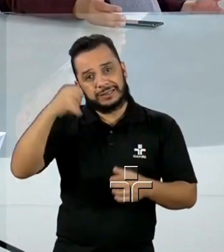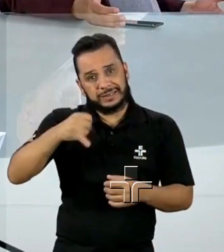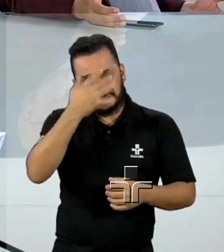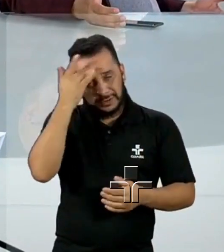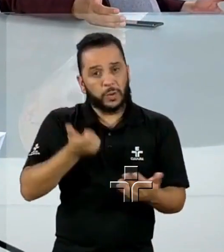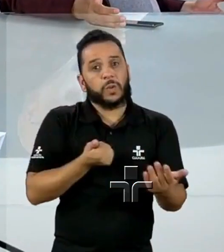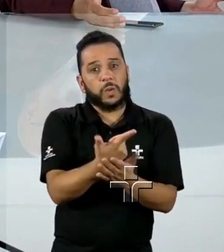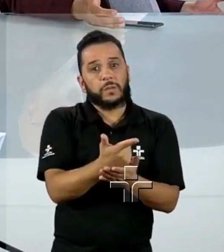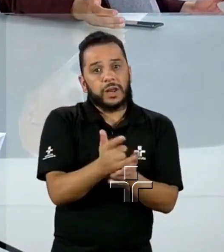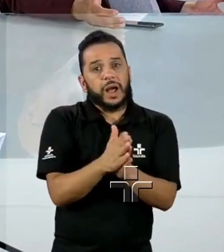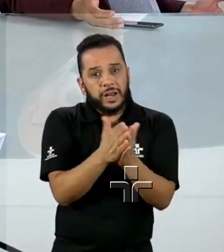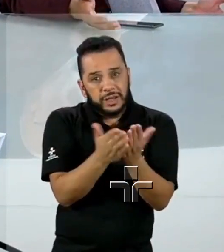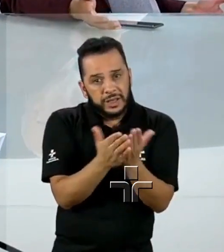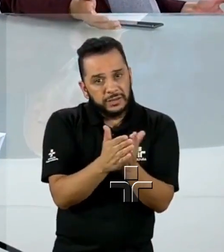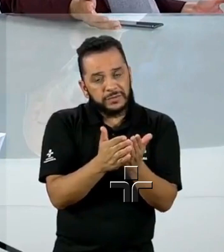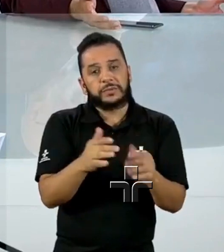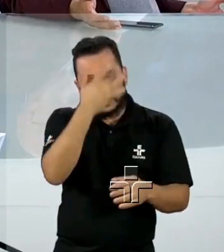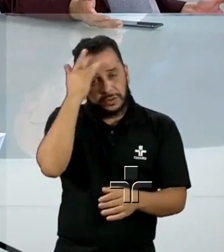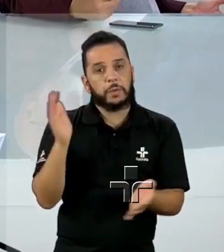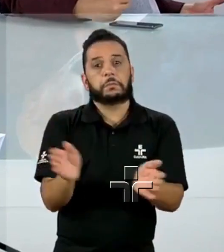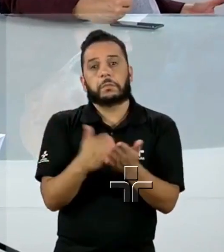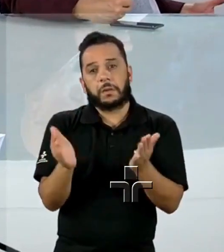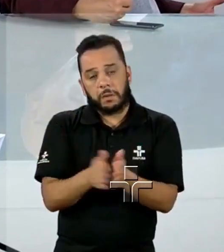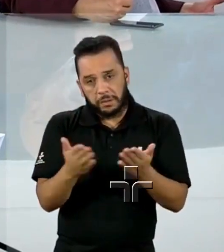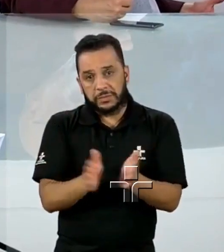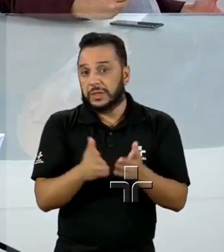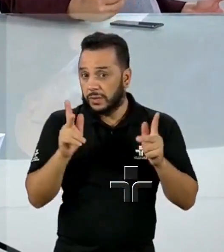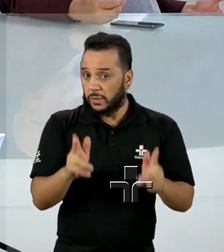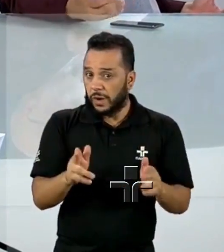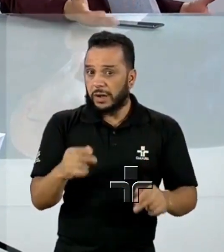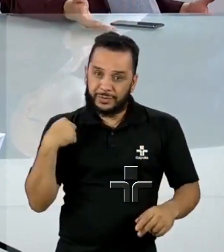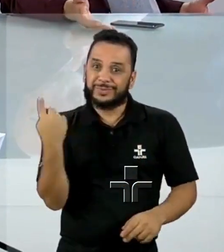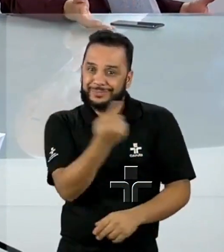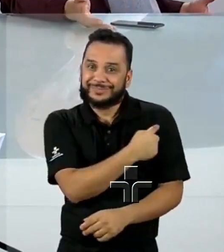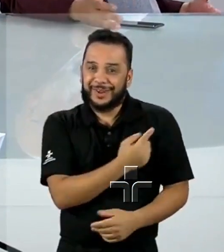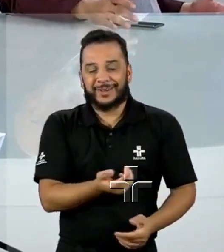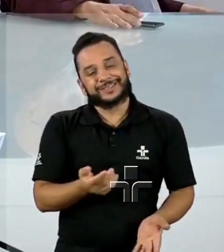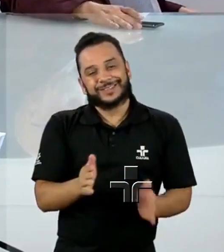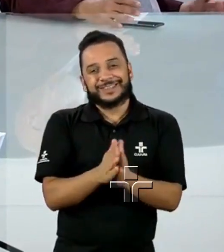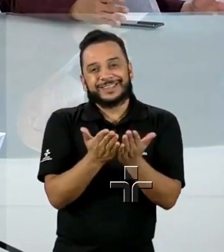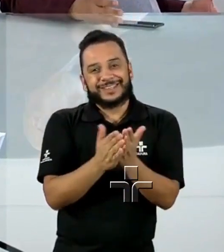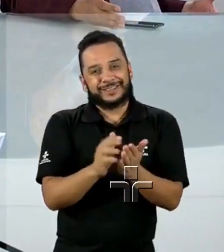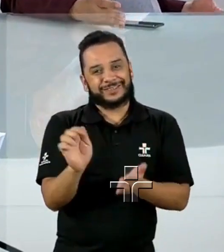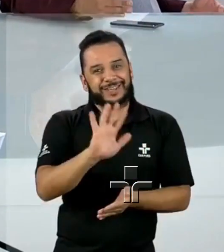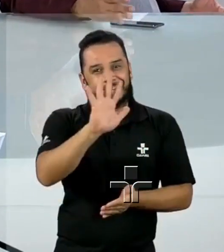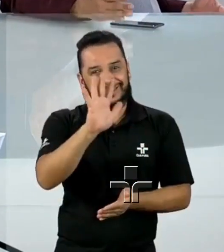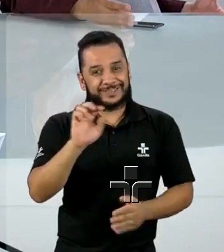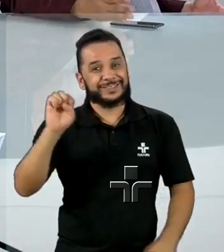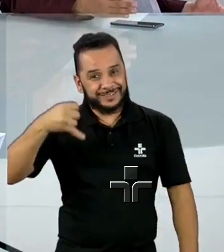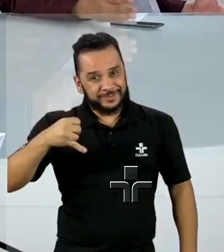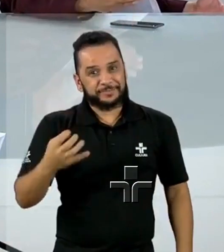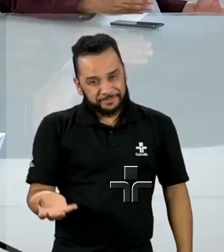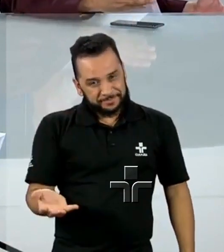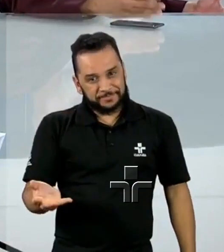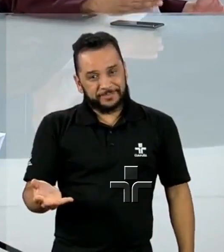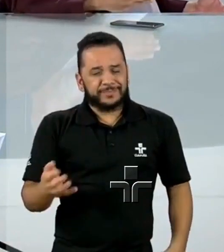de acesso econômico a bens, como é o nosso caso, e o livro custa caro, então é claro que ela vai ter